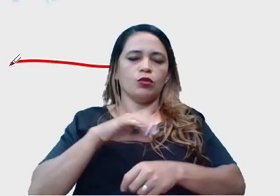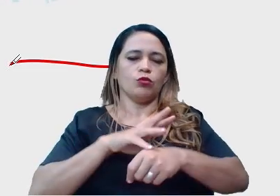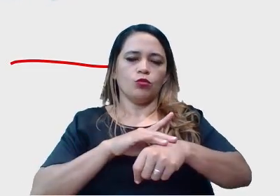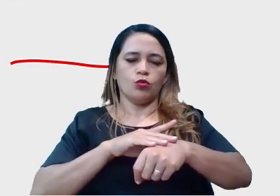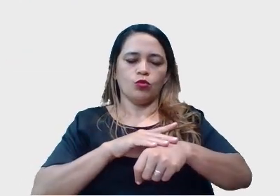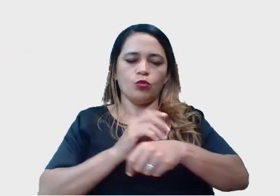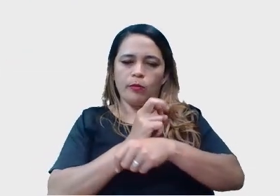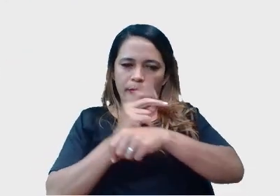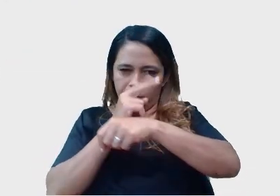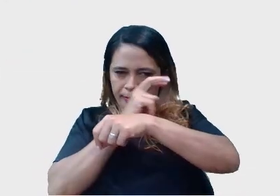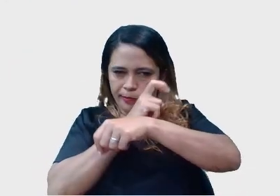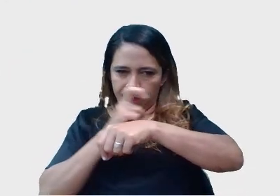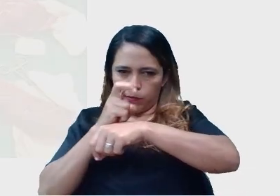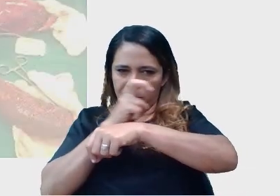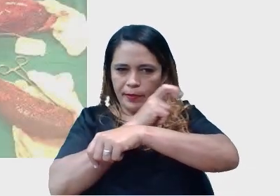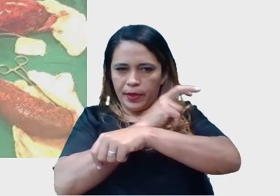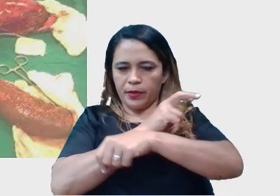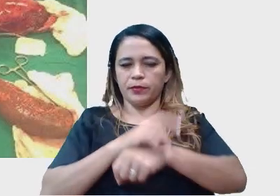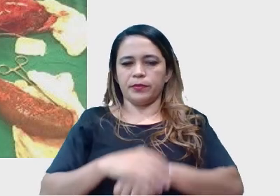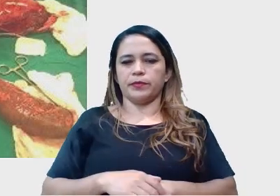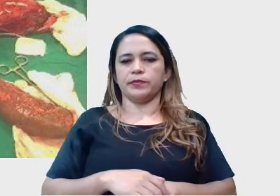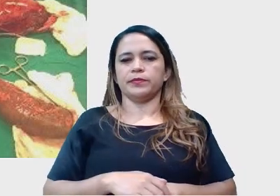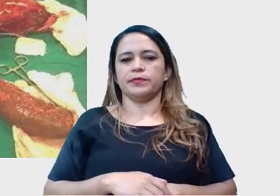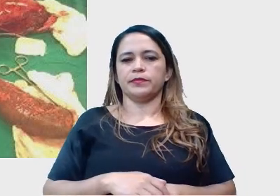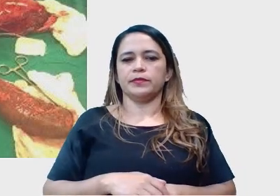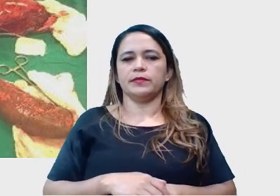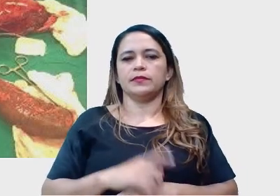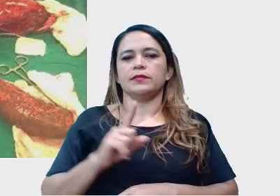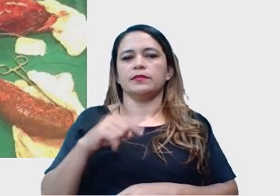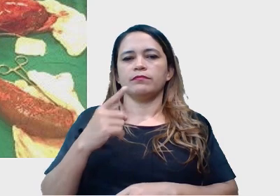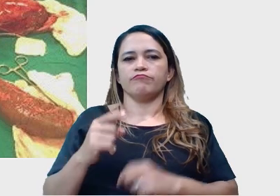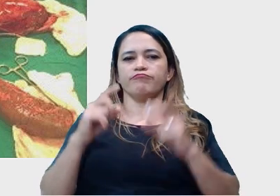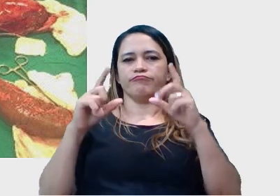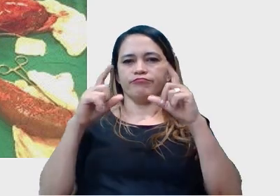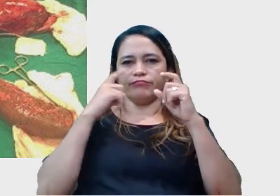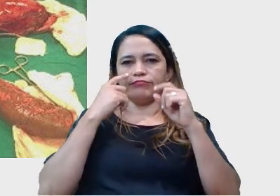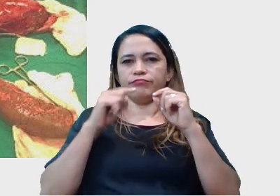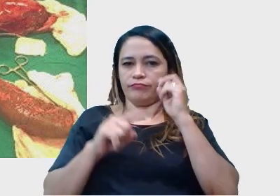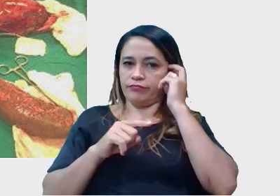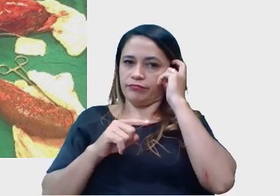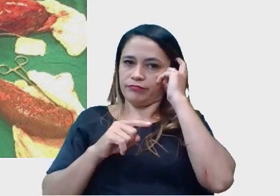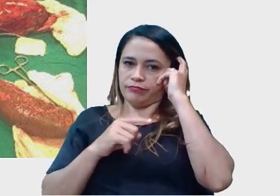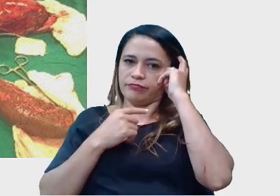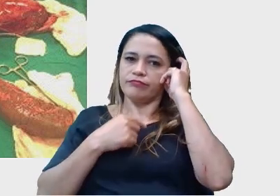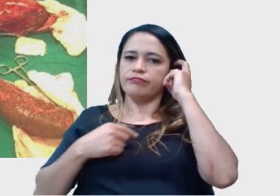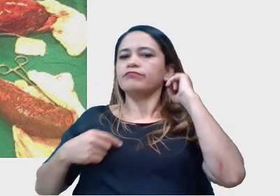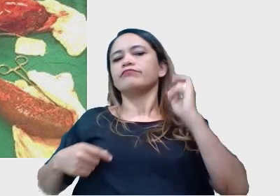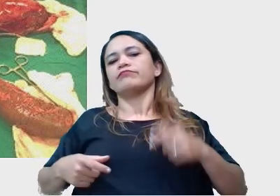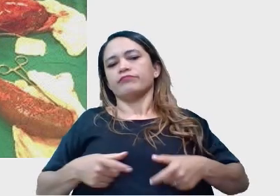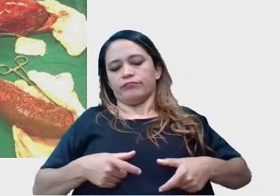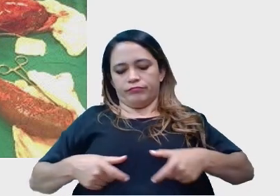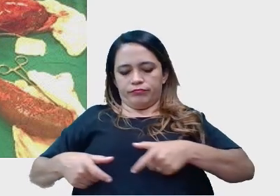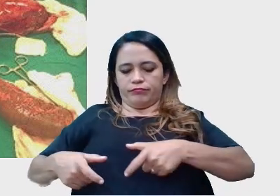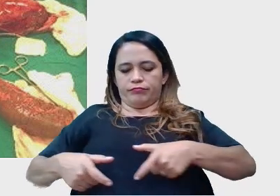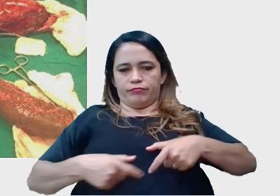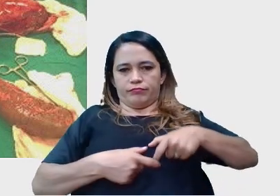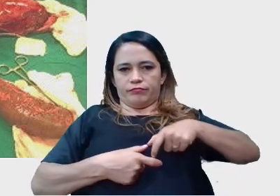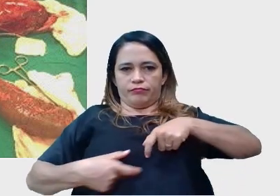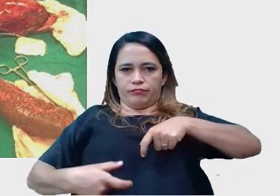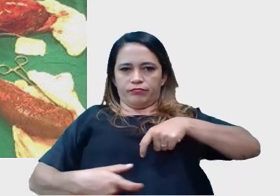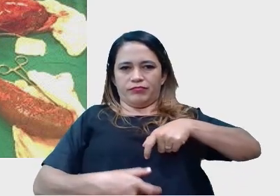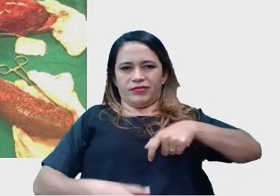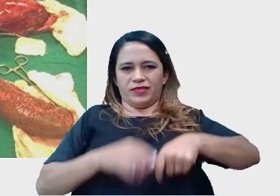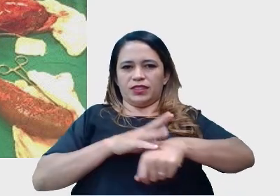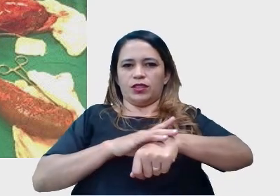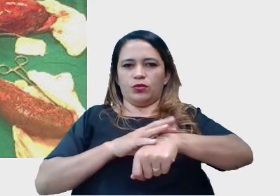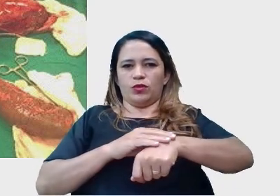tá bom? E do lado de cá, a gente tem algumas fotinhas. Isso é um intestino de uma pessoa quando está